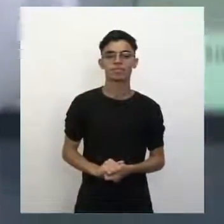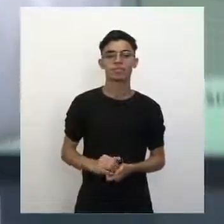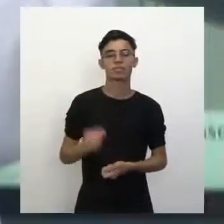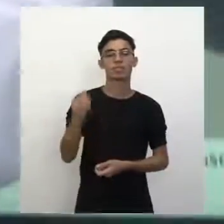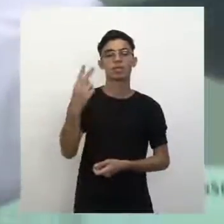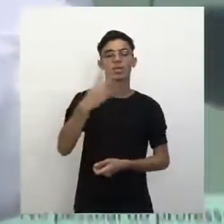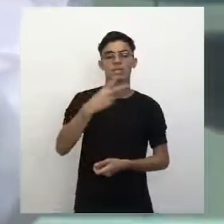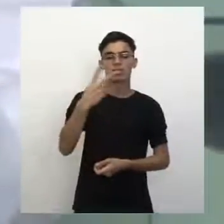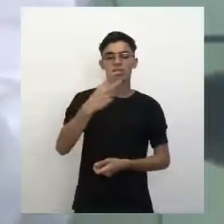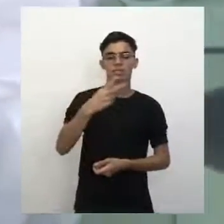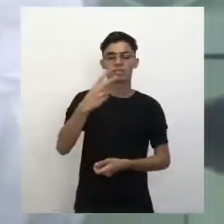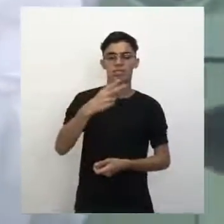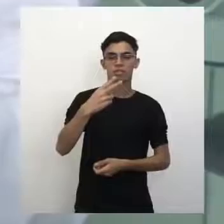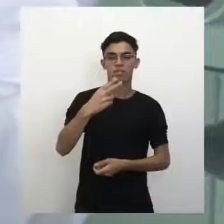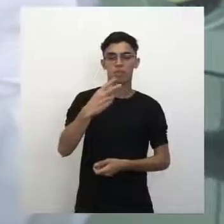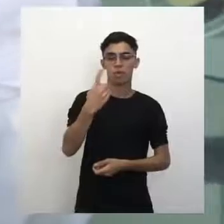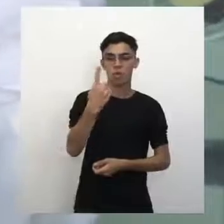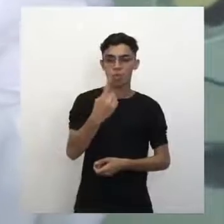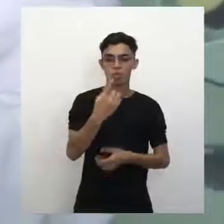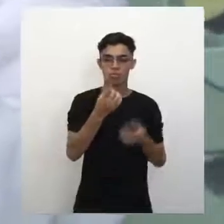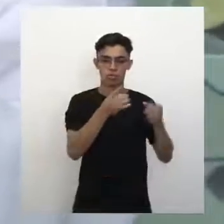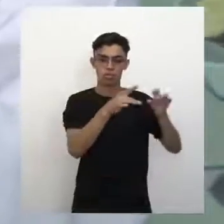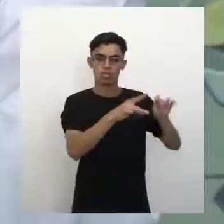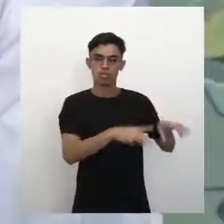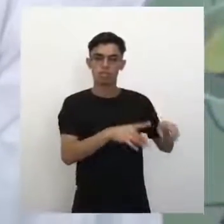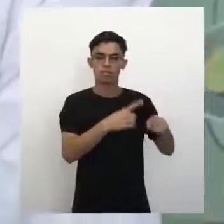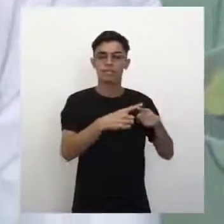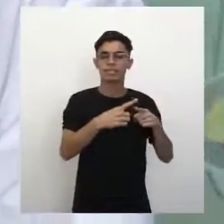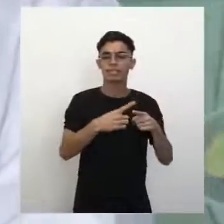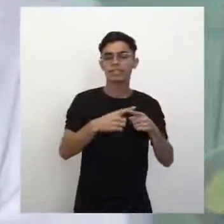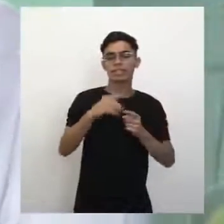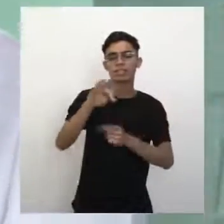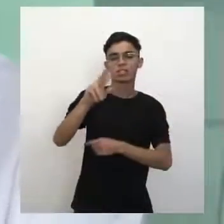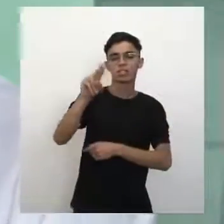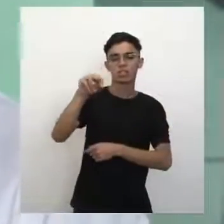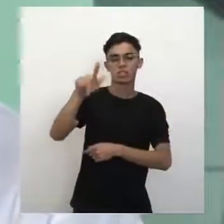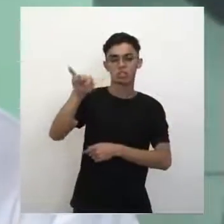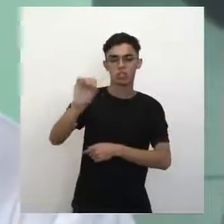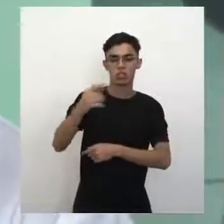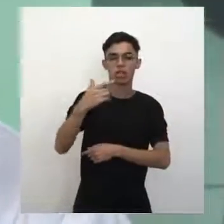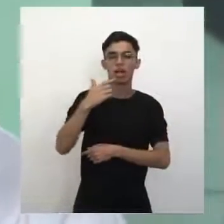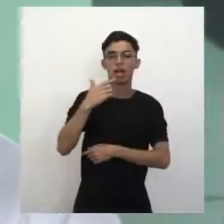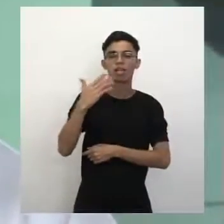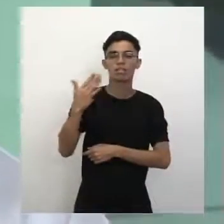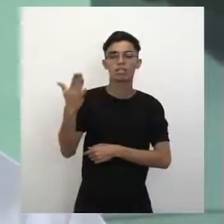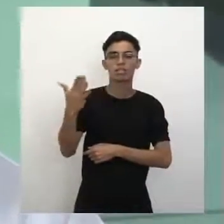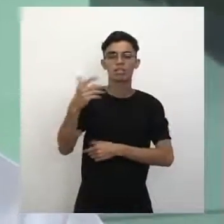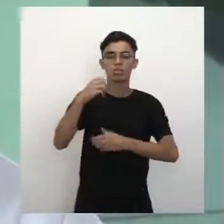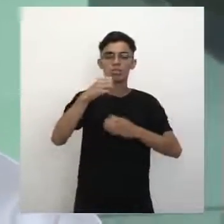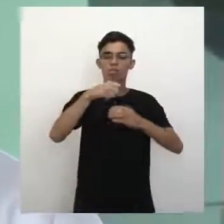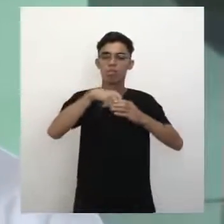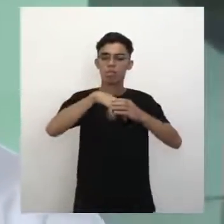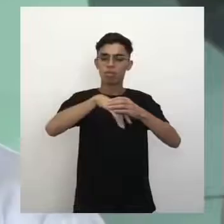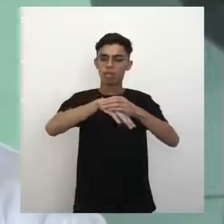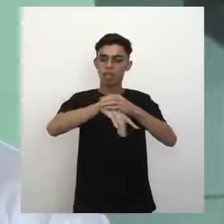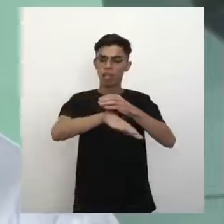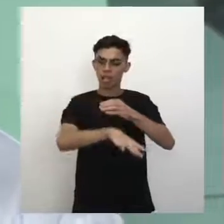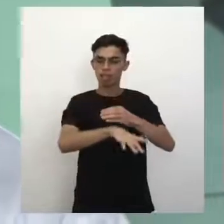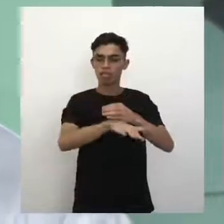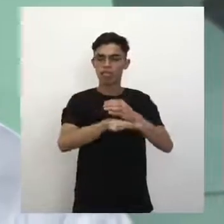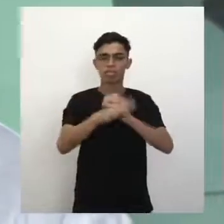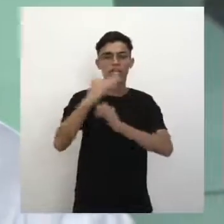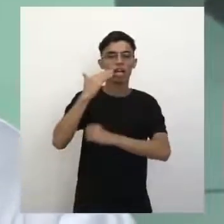Esta segunda aqui, uma eu tive que jogar fora, tá? Porque estava com muito fungo. Olha só, tá enraizando, olha o tamanho da